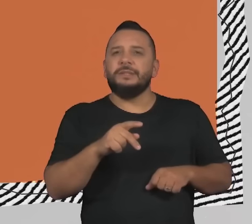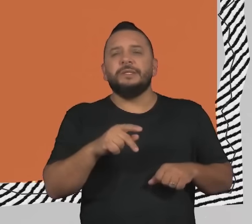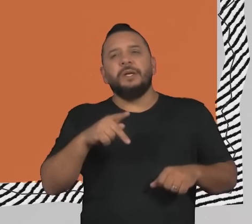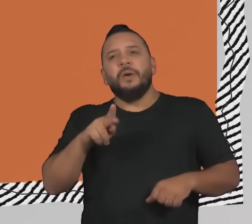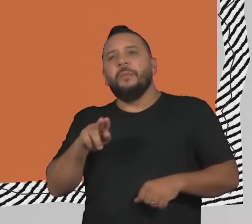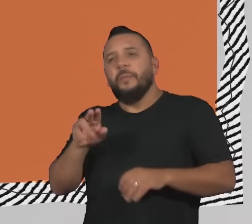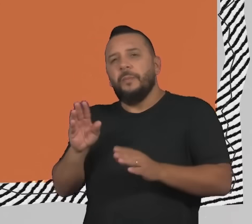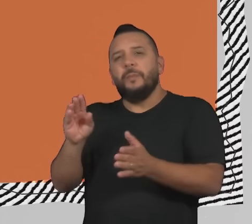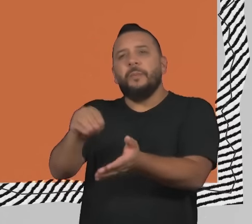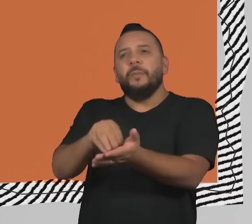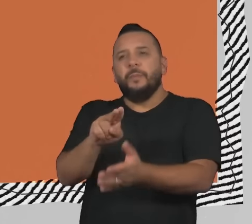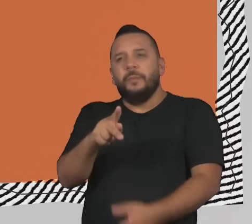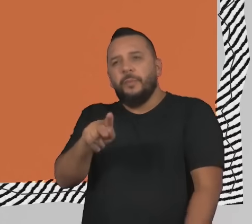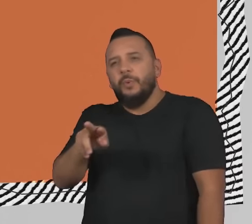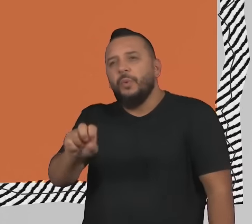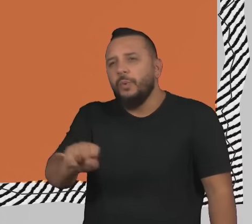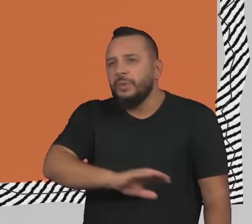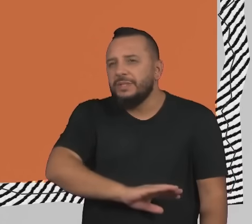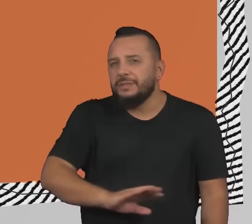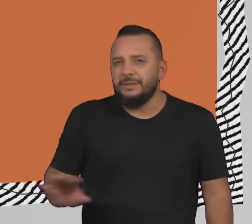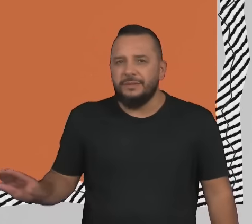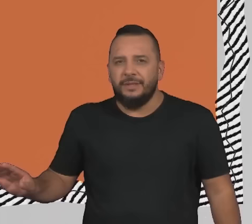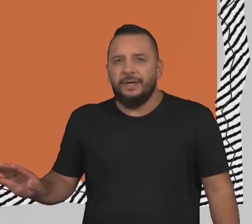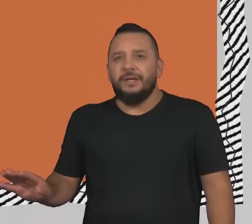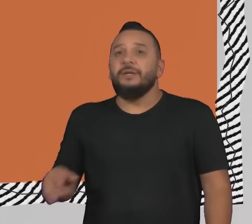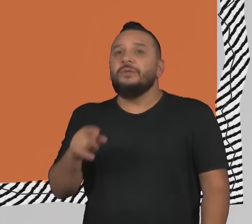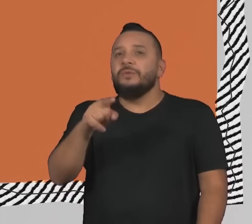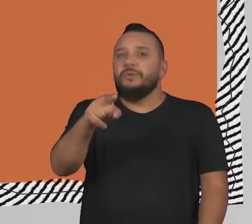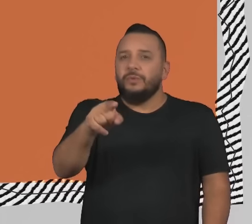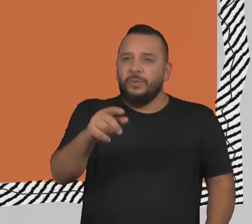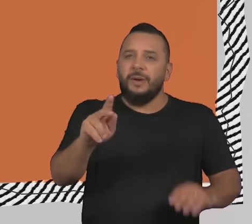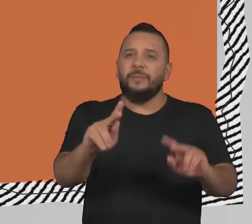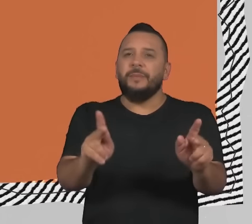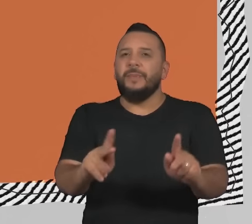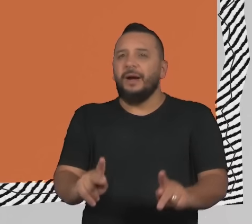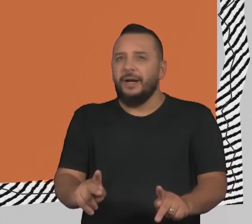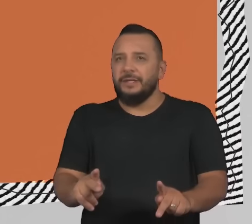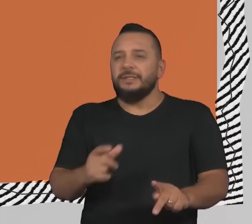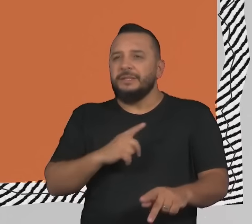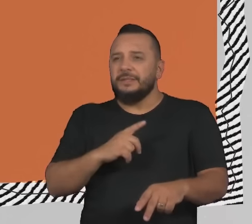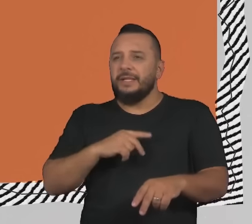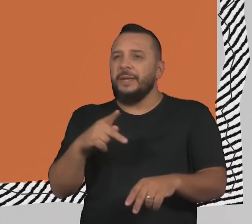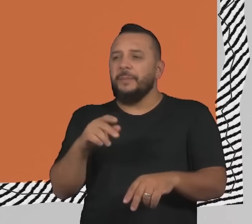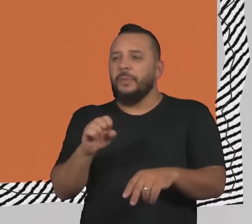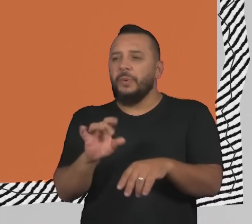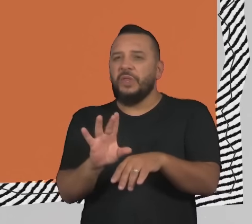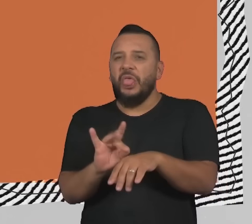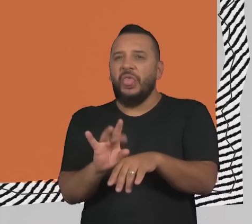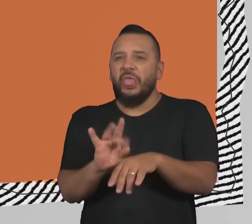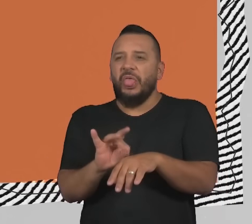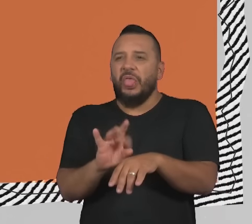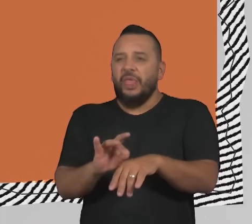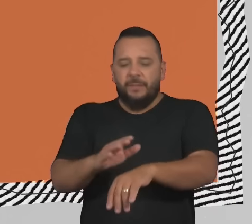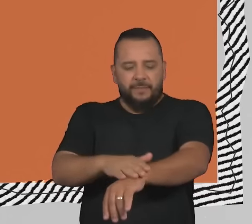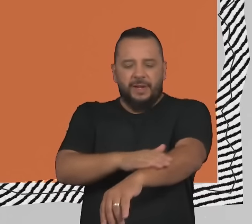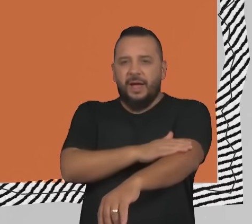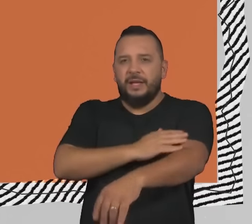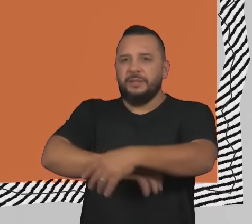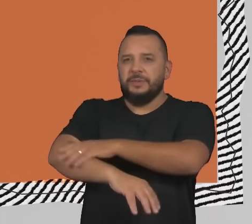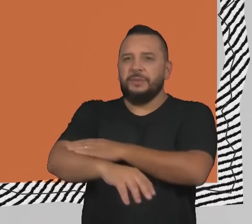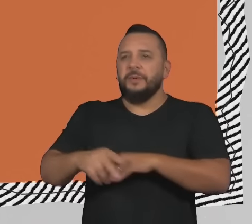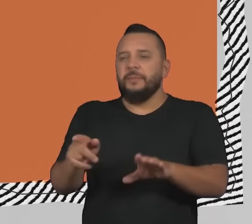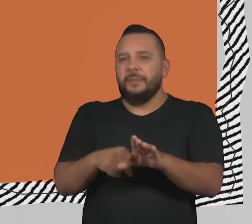pés, pis, pós, pus, a tua paz cheia de pus, os braços, pés cheios de pus,